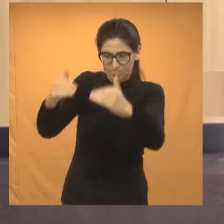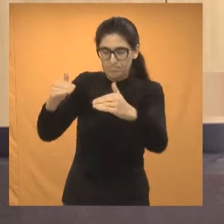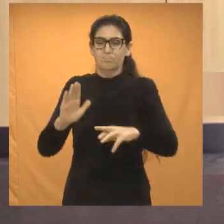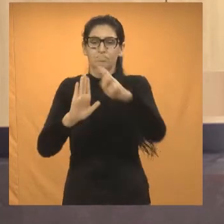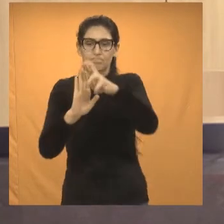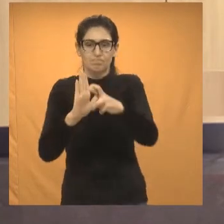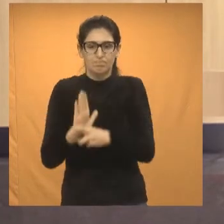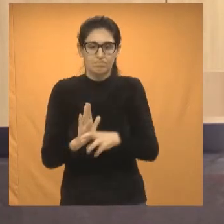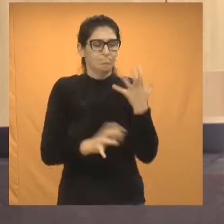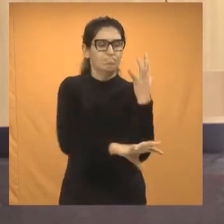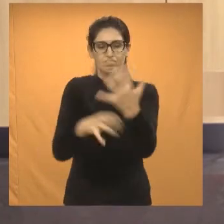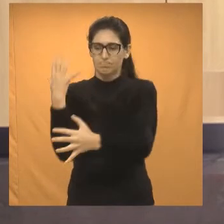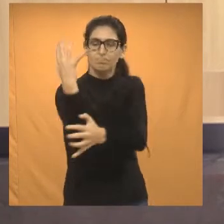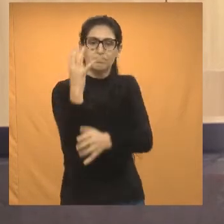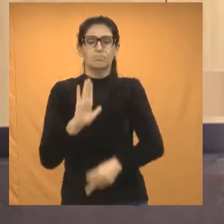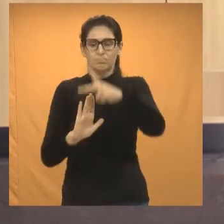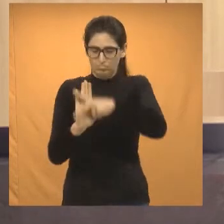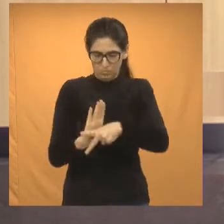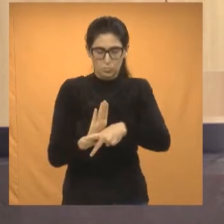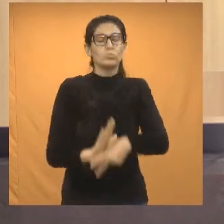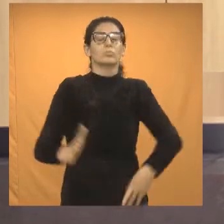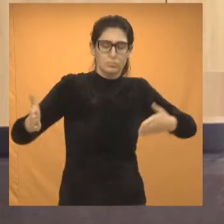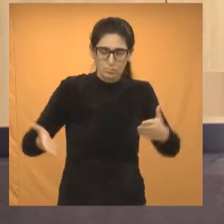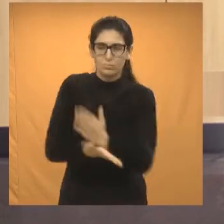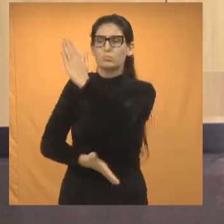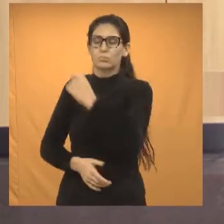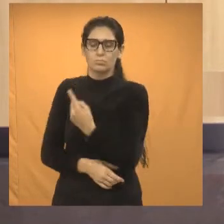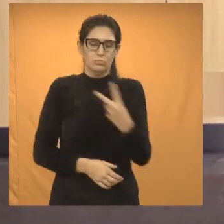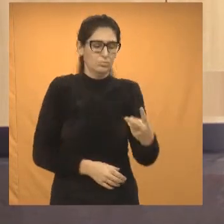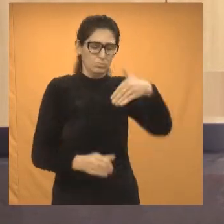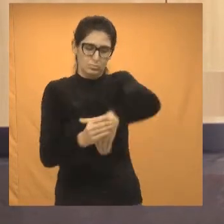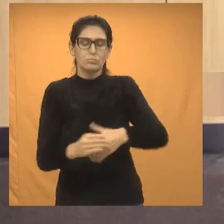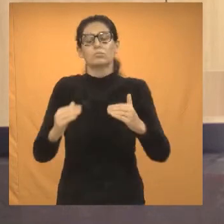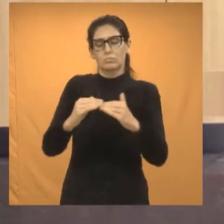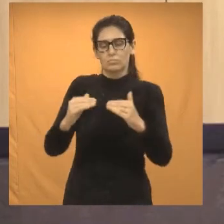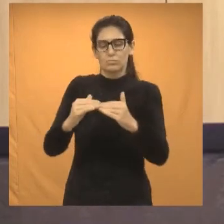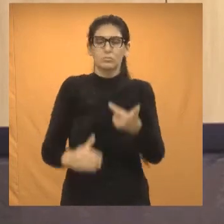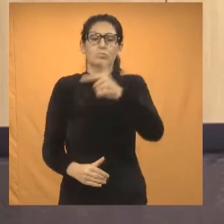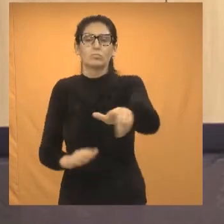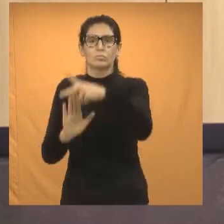dá outras providências. O projeto foi aprovado com 12 votos favoráveis. Próximo projeto.